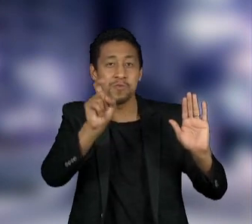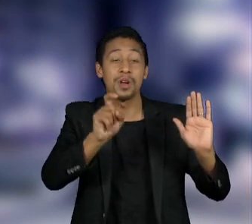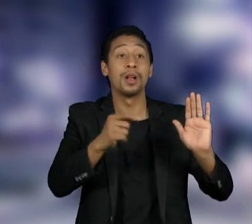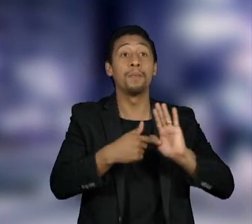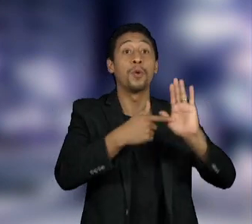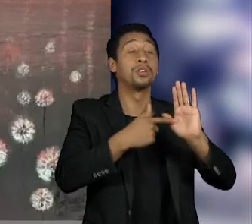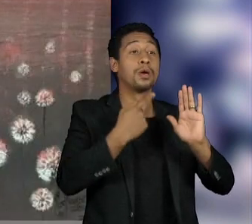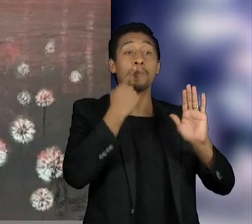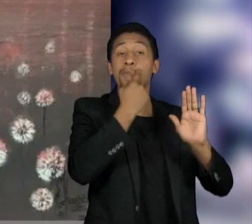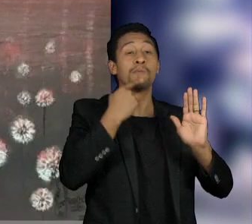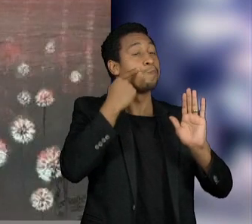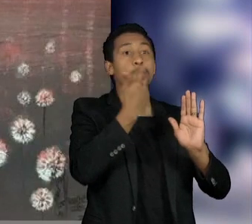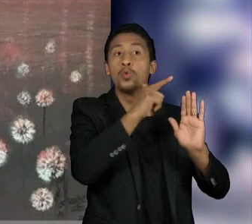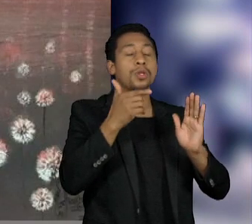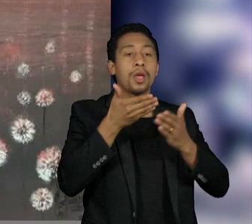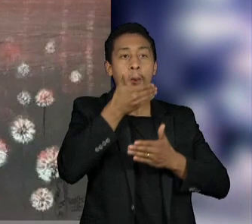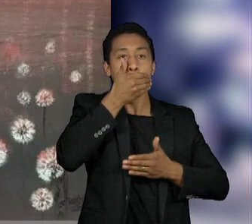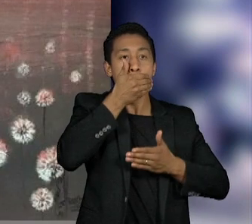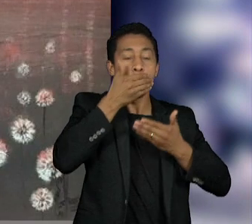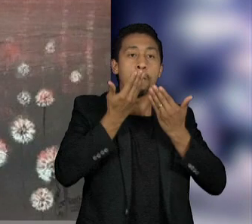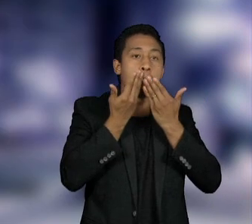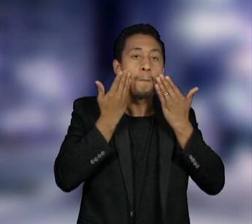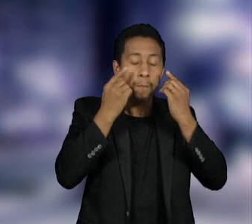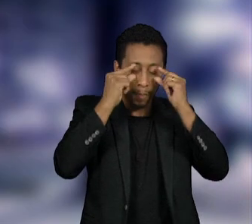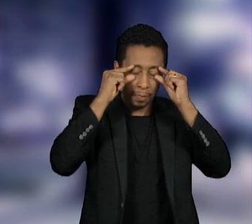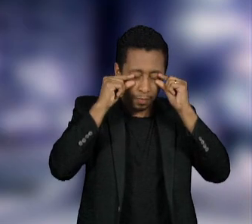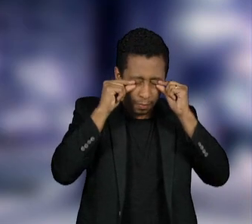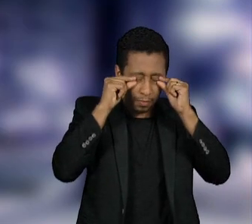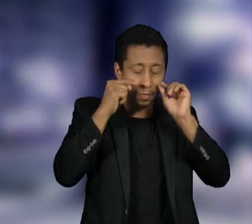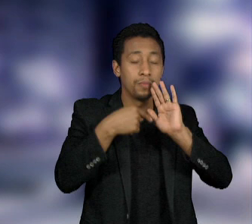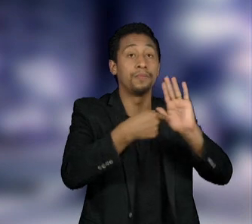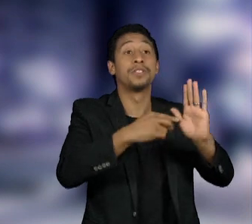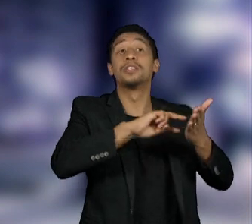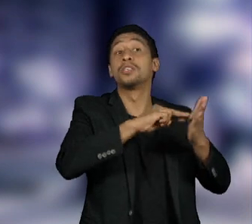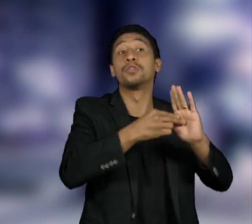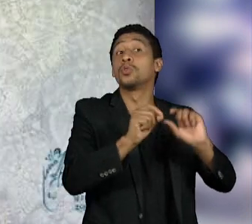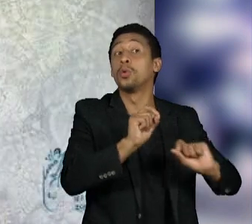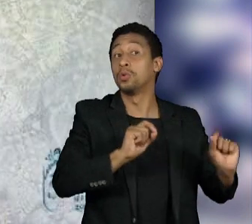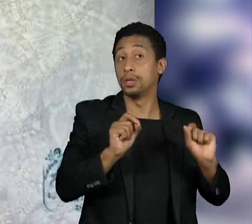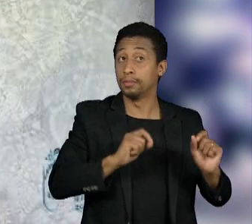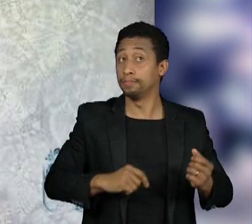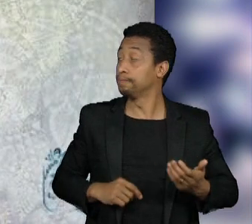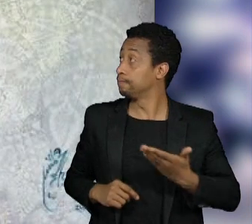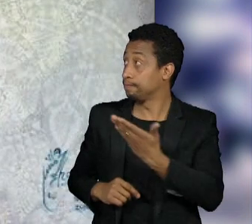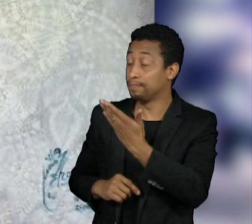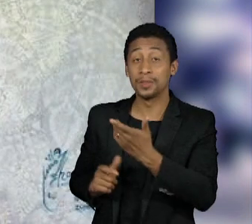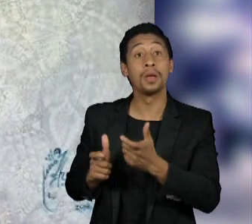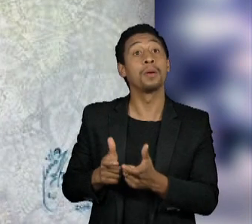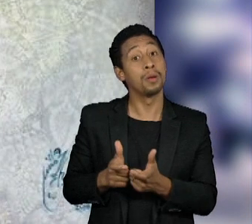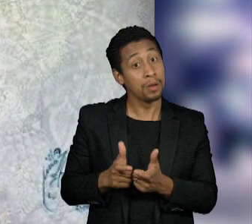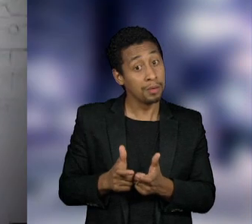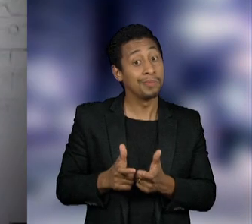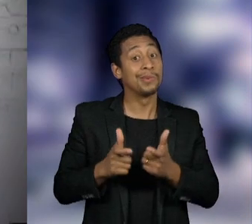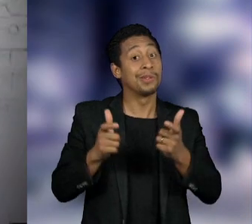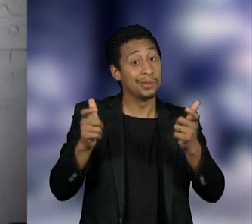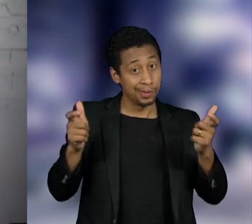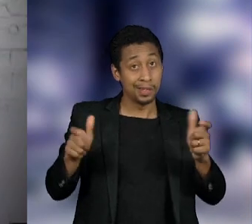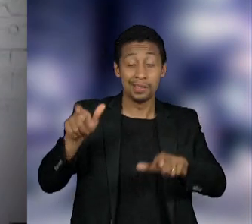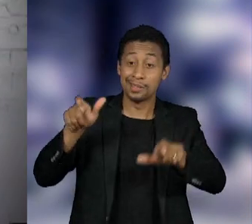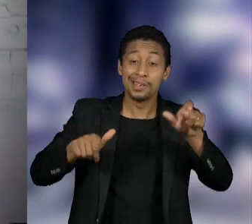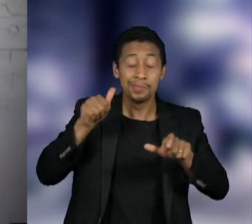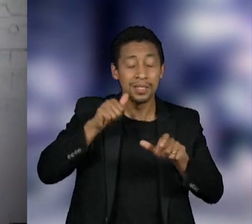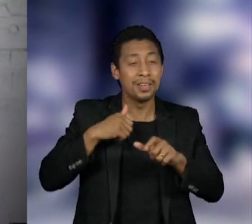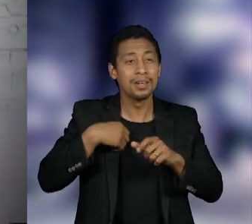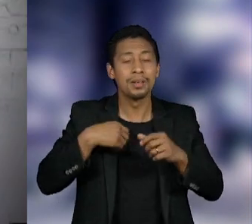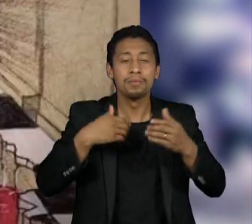olhos fechados. E segundo ela, a artista, os seus olhos estão fechados porque normalmente ela não tem nada de bom para